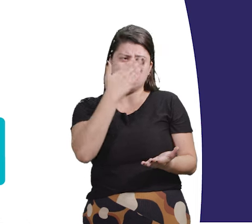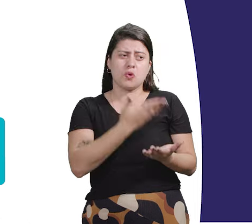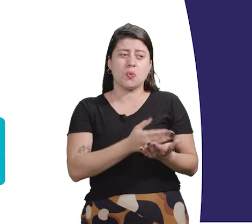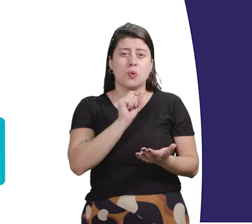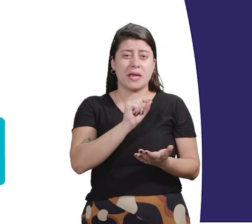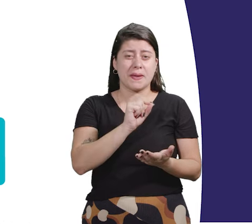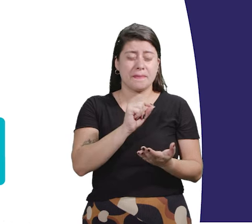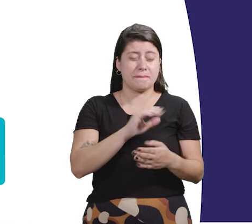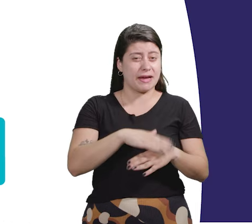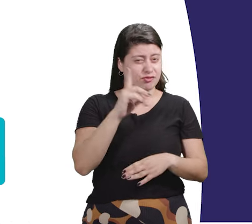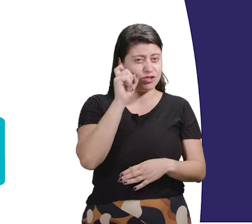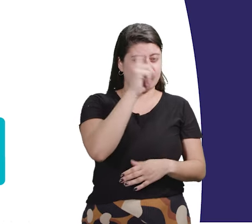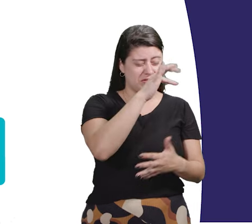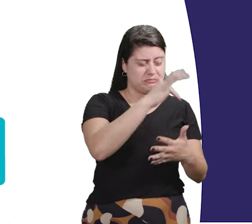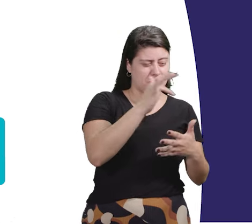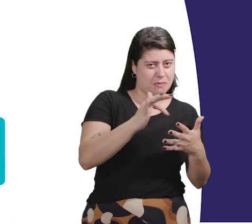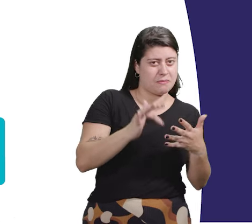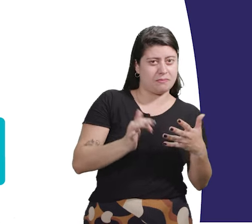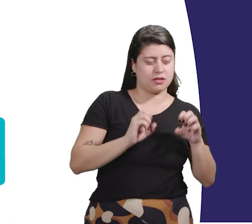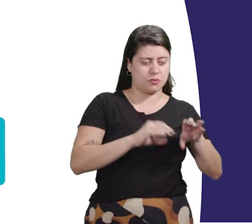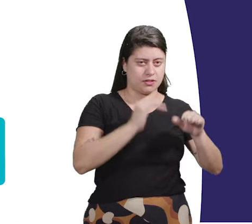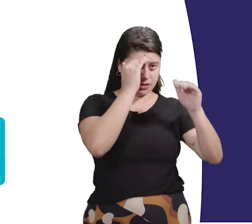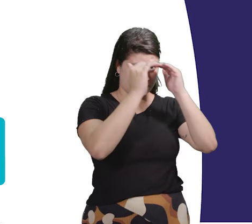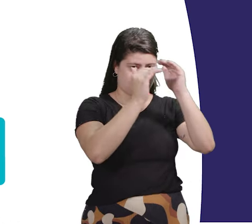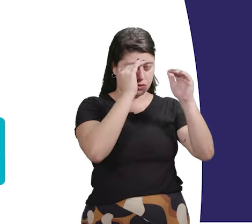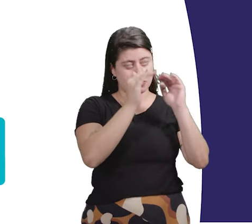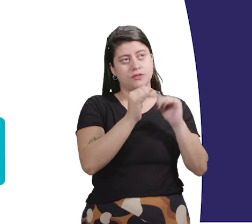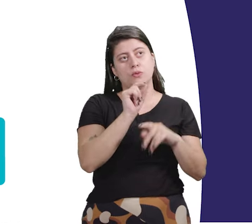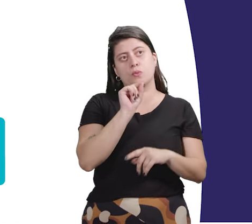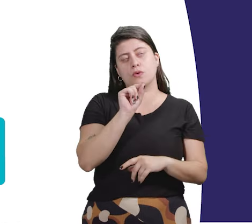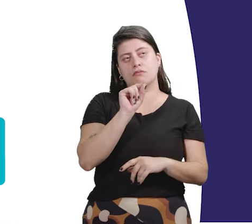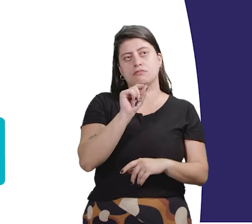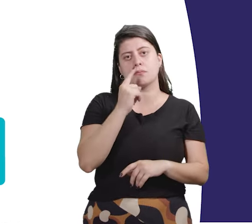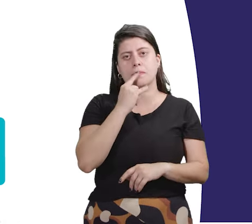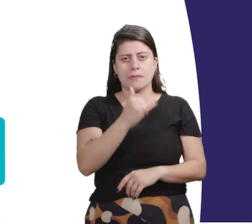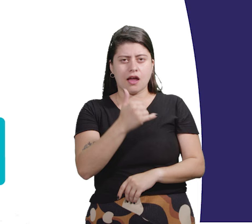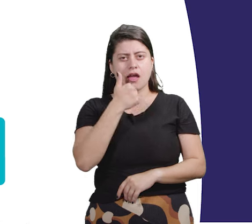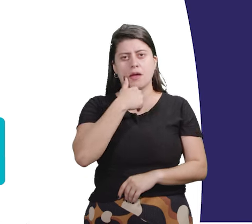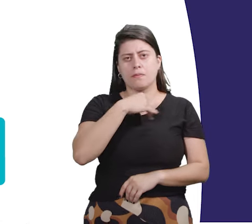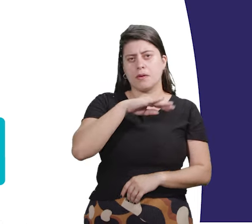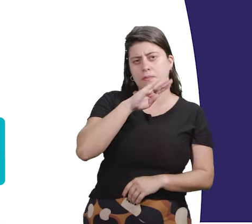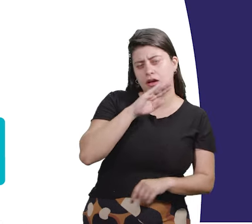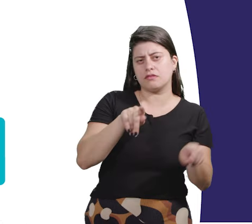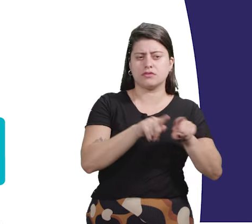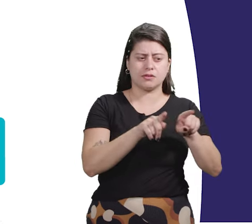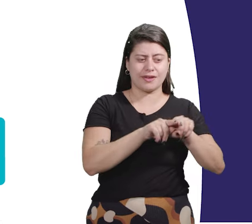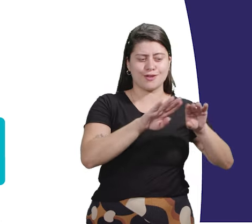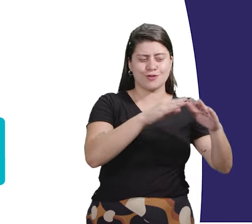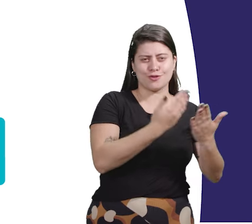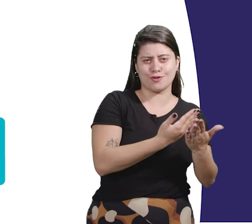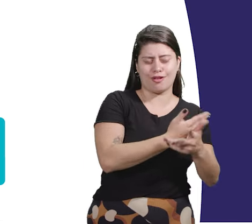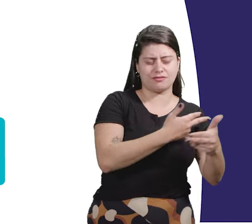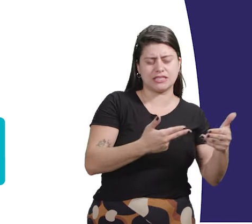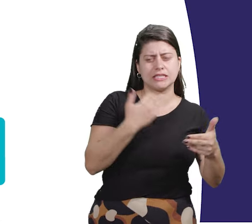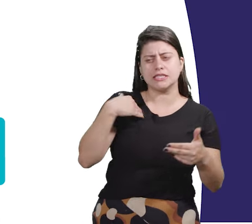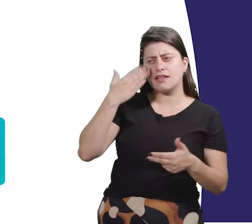desafios, né, dessa educação é tanto os pais e quanto, né, as unidades escolares entenderem que a educação baseada